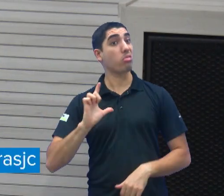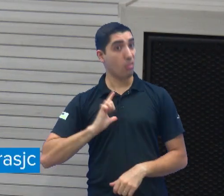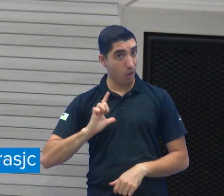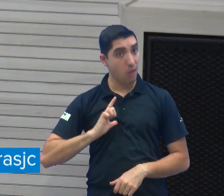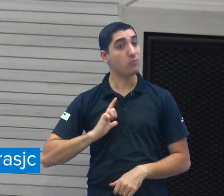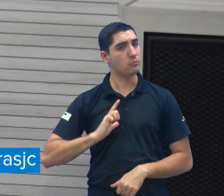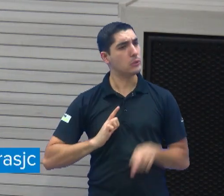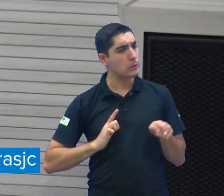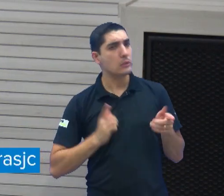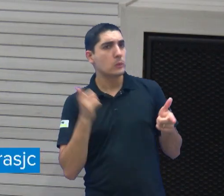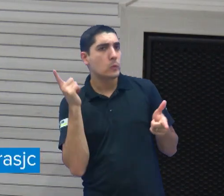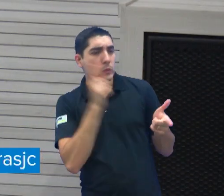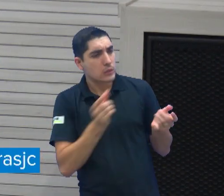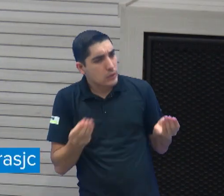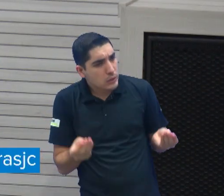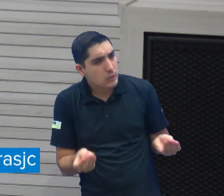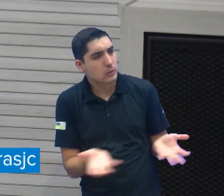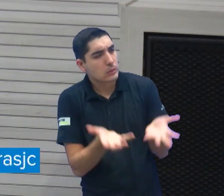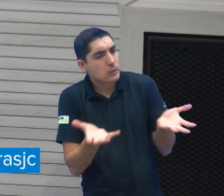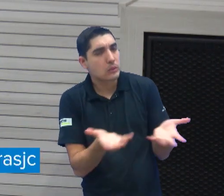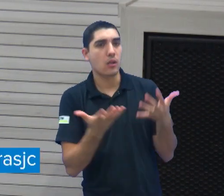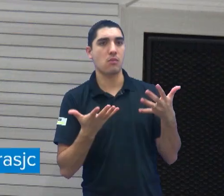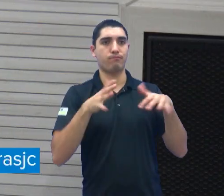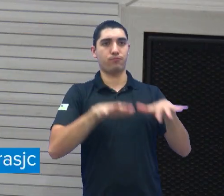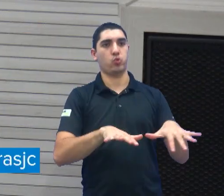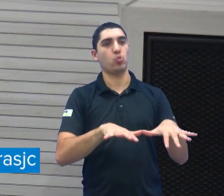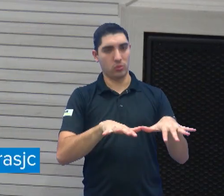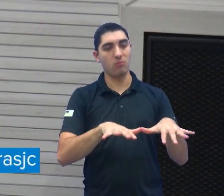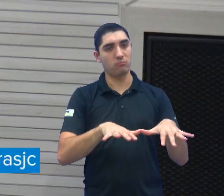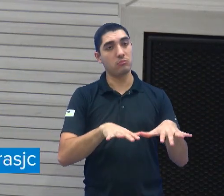promove inclusão e acessibilidade a todos,